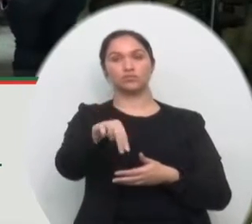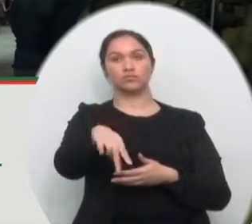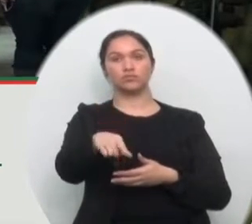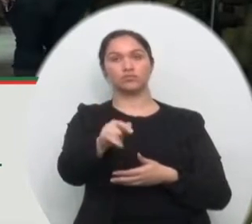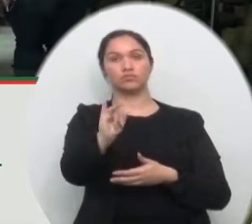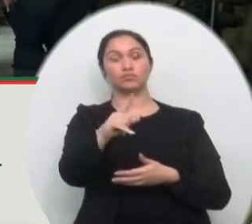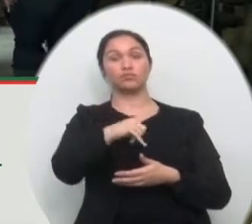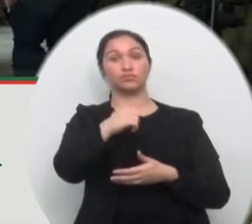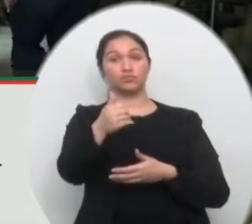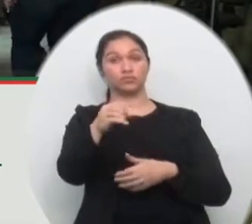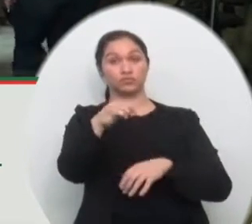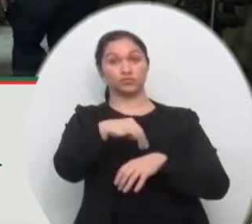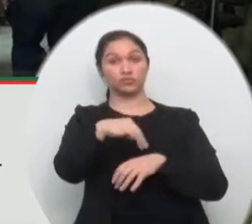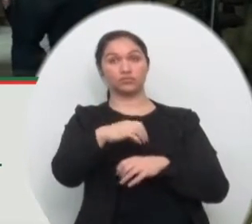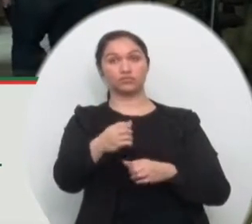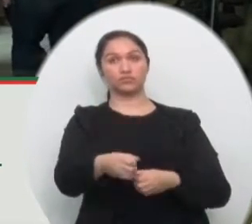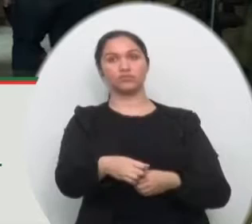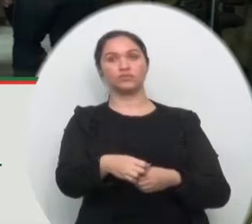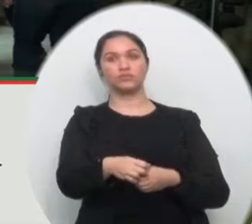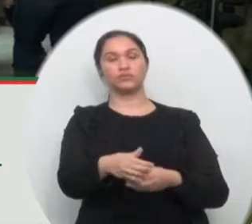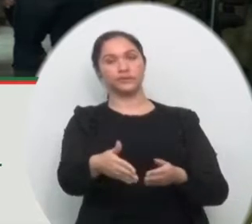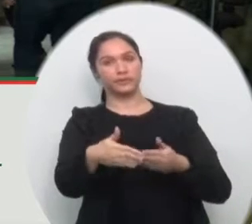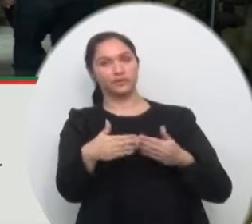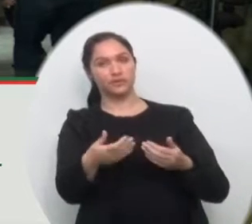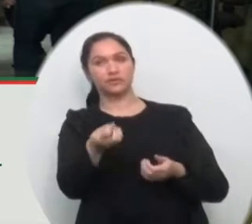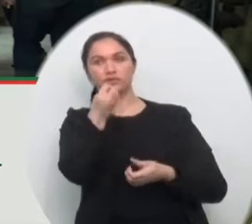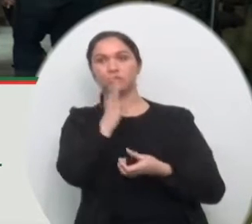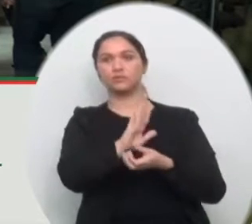de 10 minutos. Com licença a todos vocês, uma boa noite.